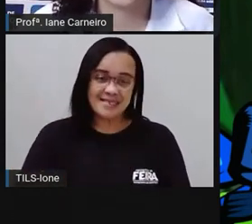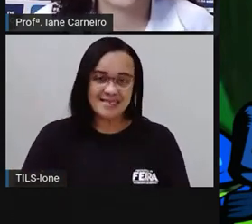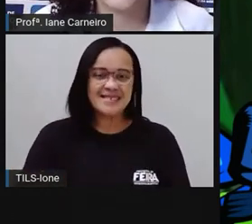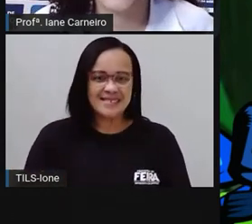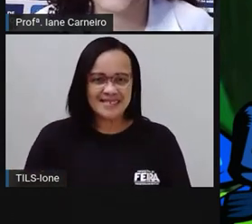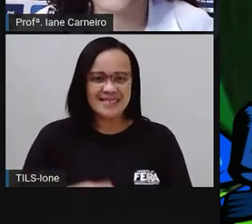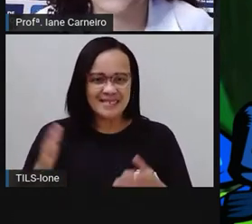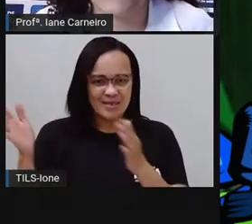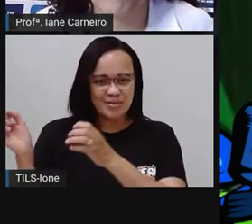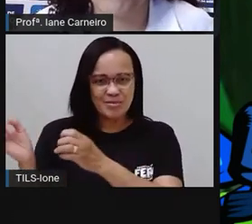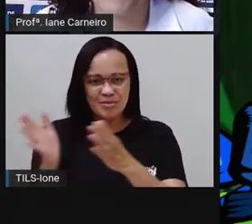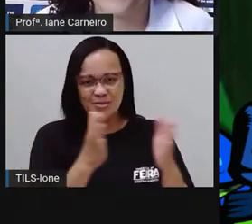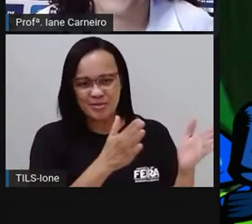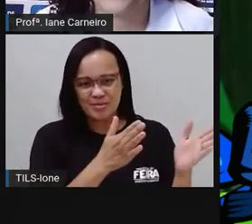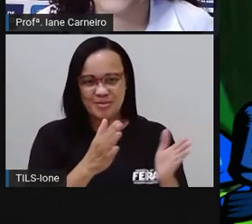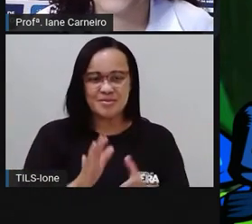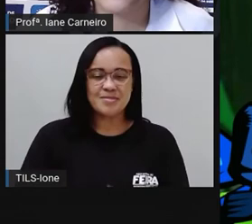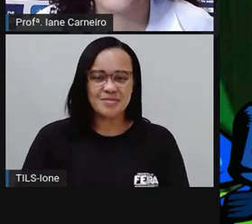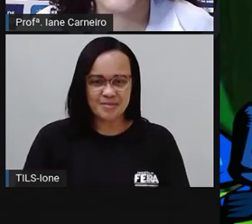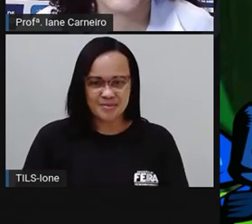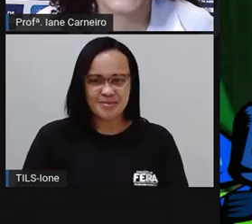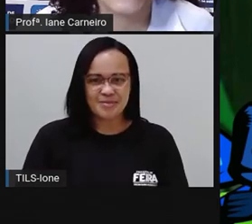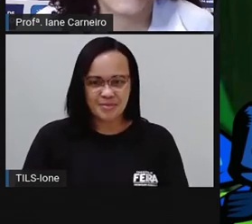Joia. Vamos pro próximo.